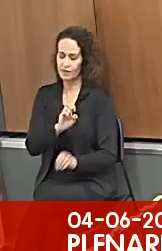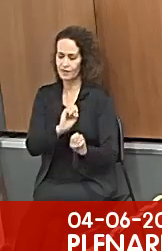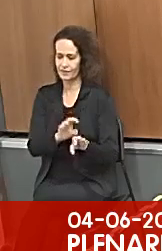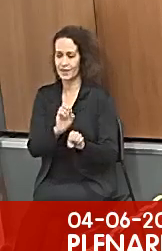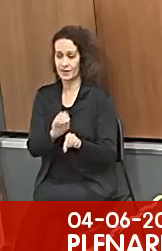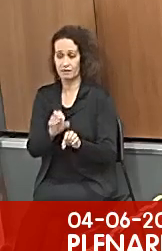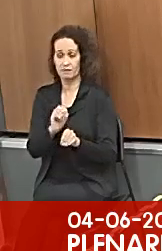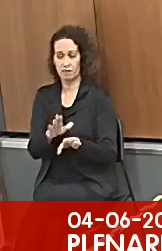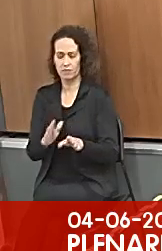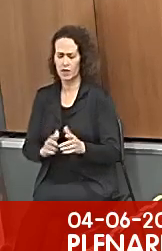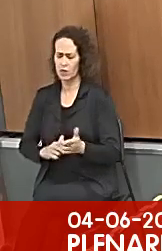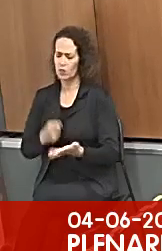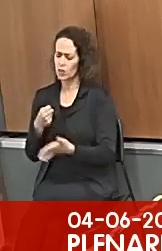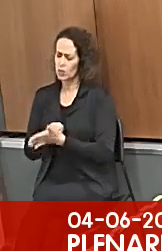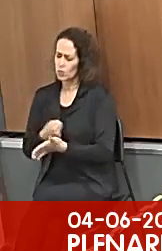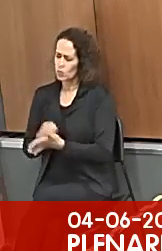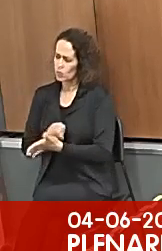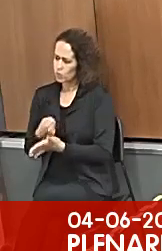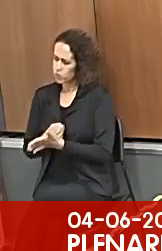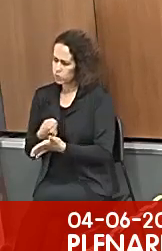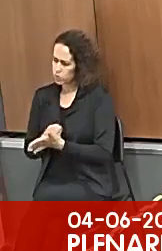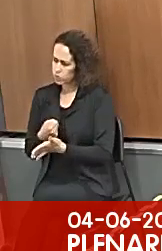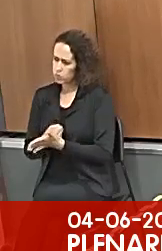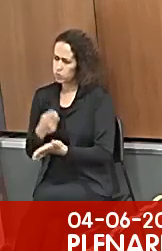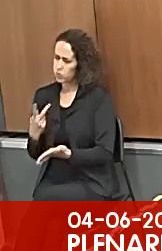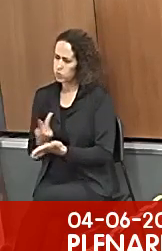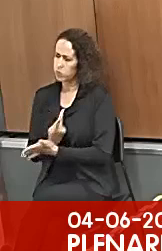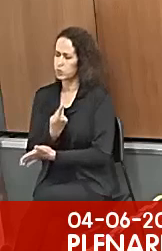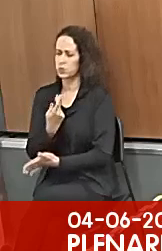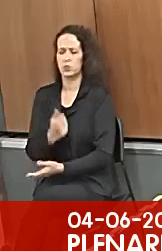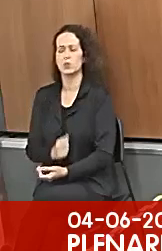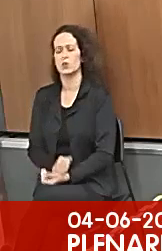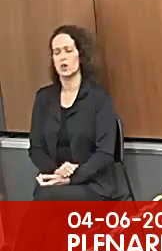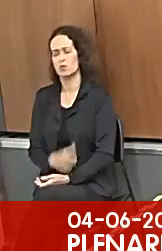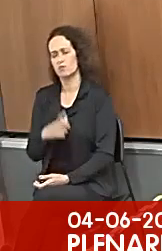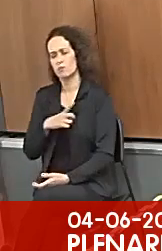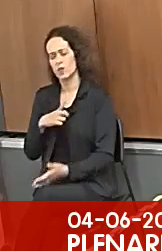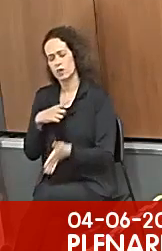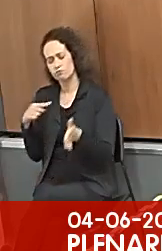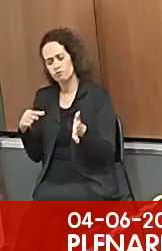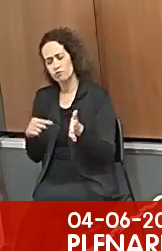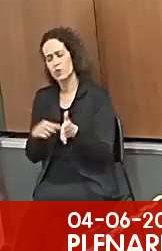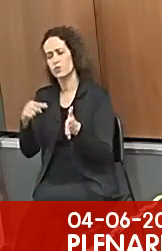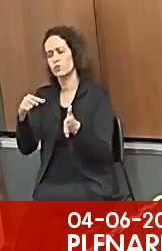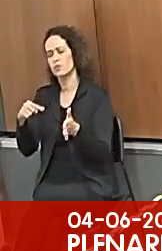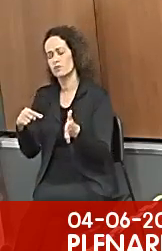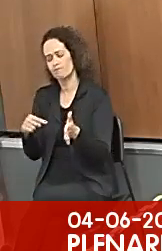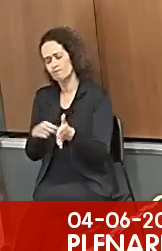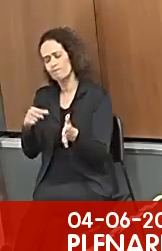que nós temos travado, uma série de denúncias aí pelo Estado, de